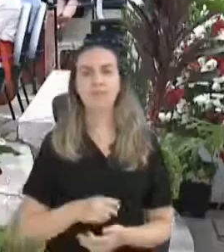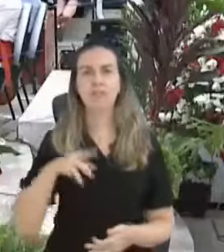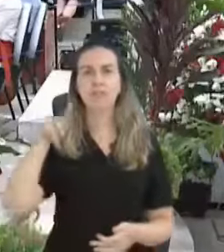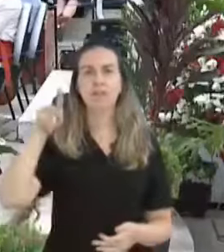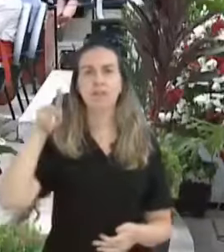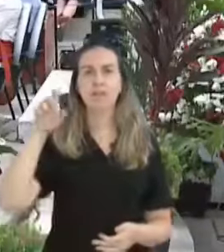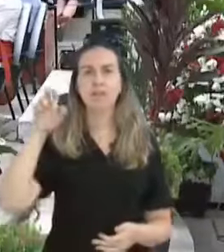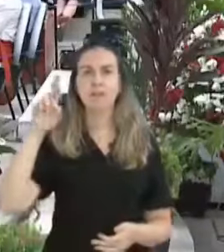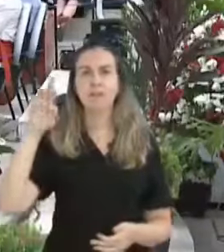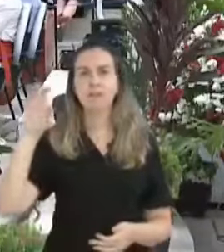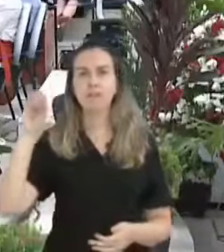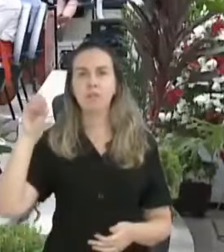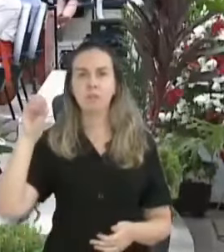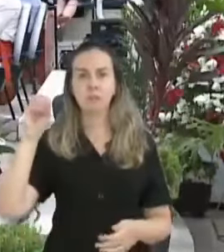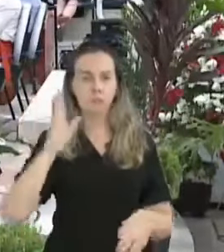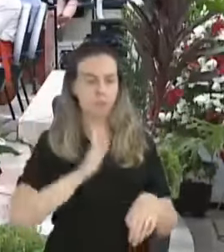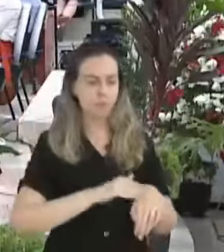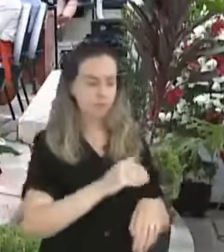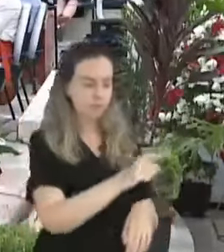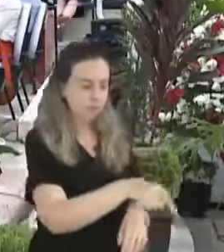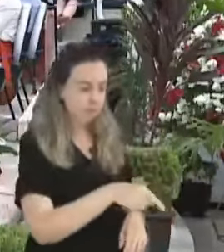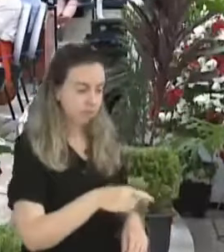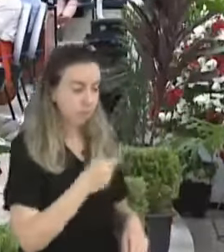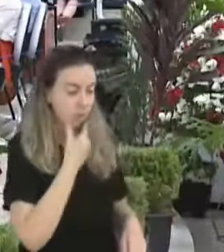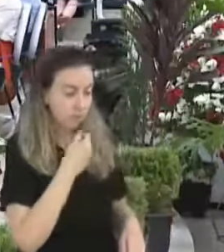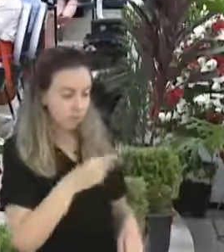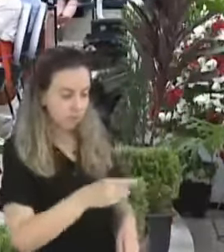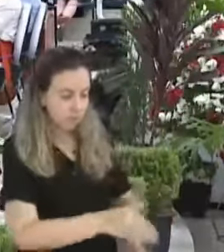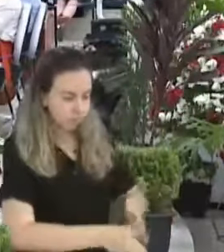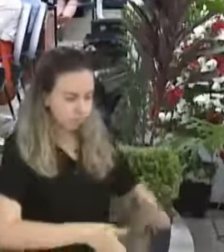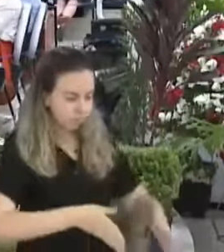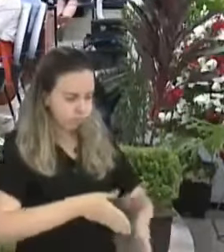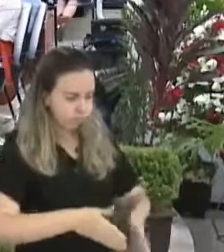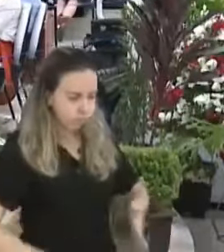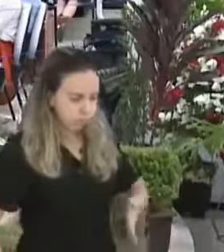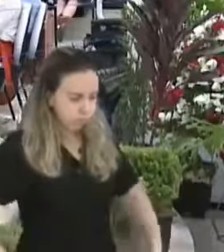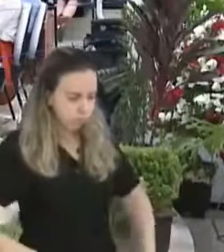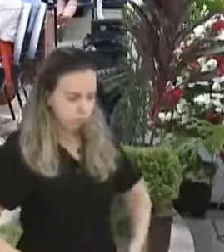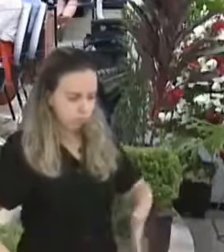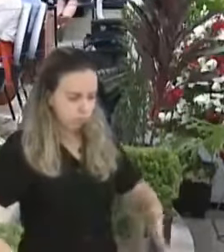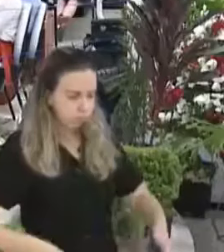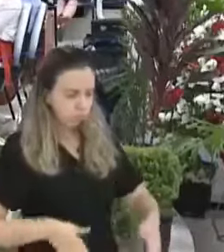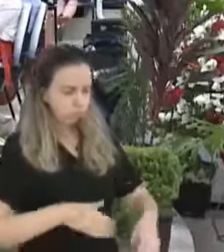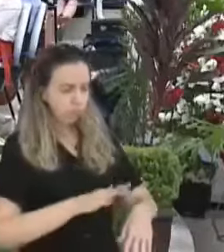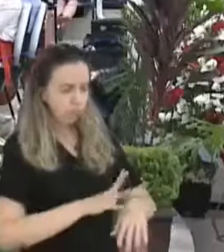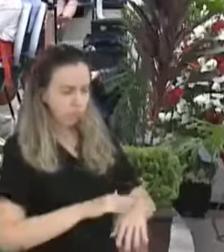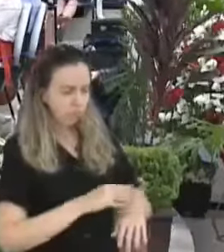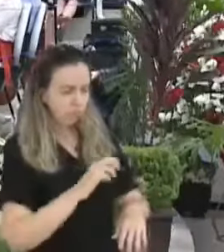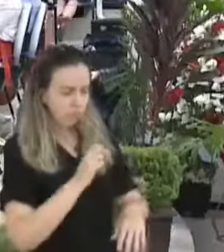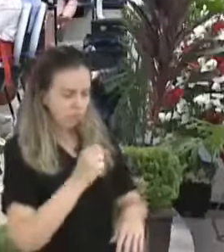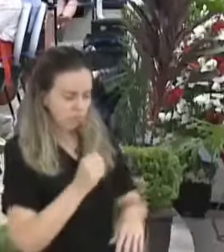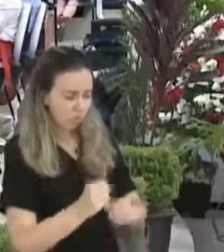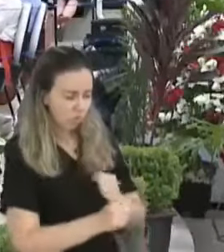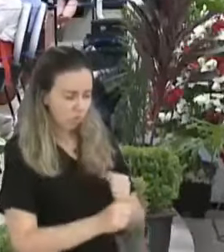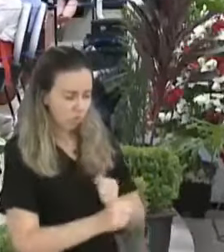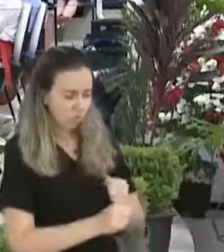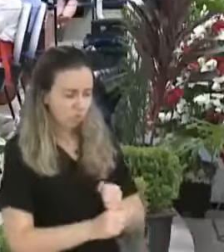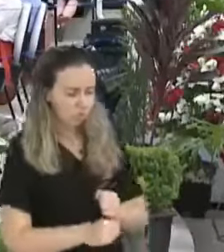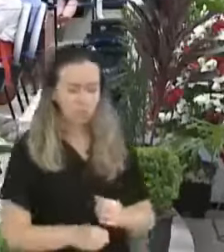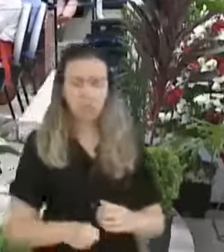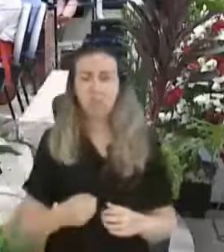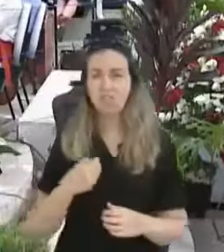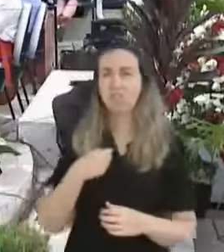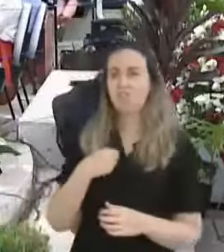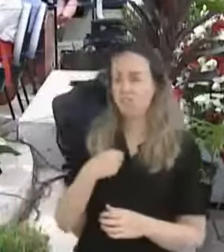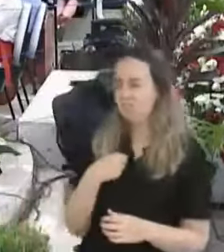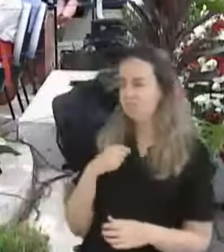Pedro levantar o paralítico Enéas, que jazia 8 anos numa cama, a Bíblia diz que todos os moradores de